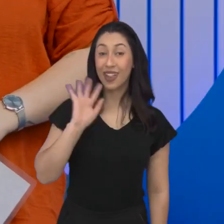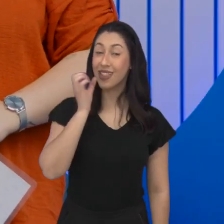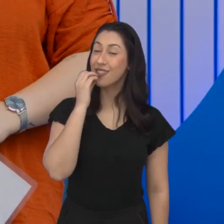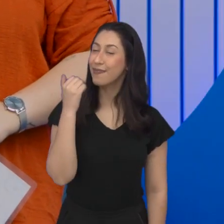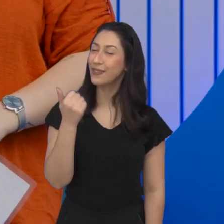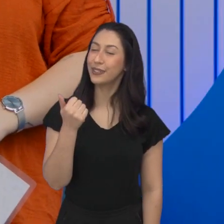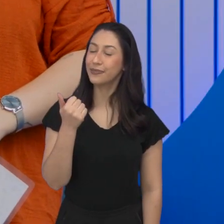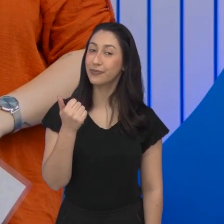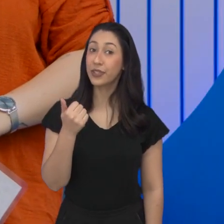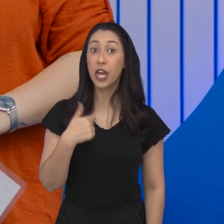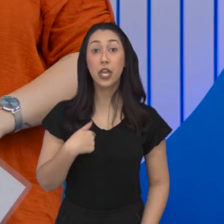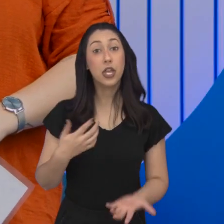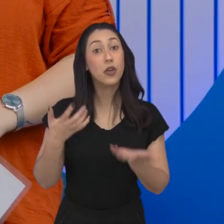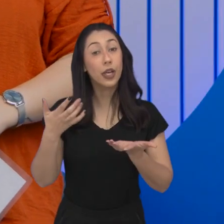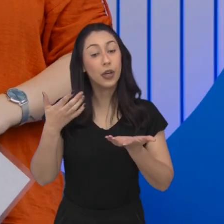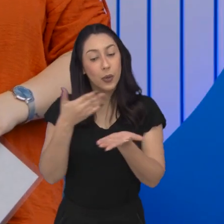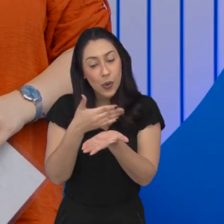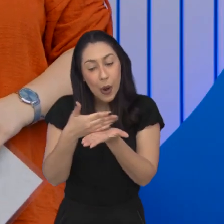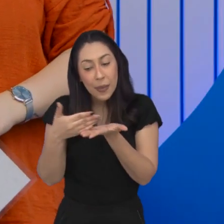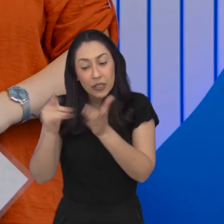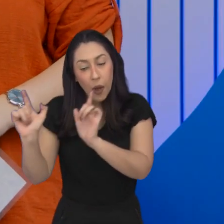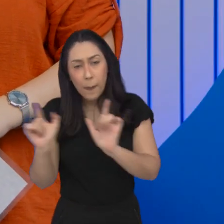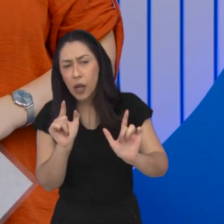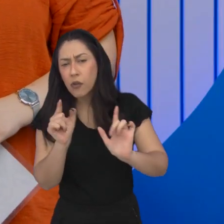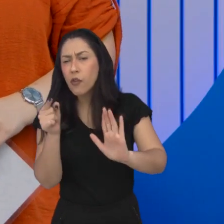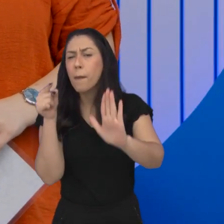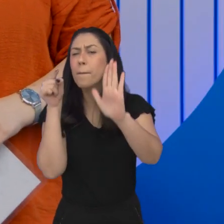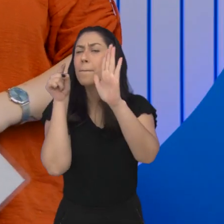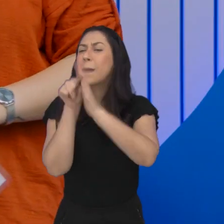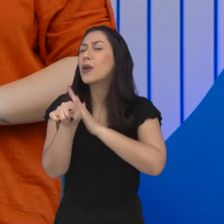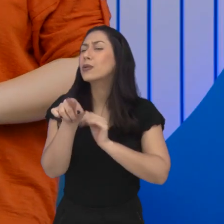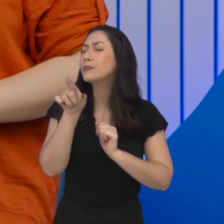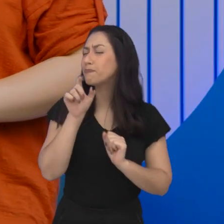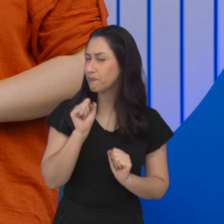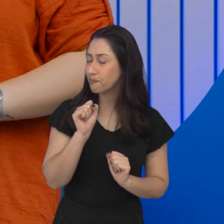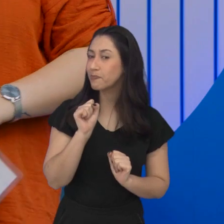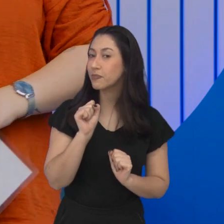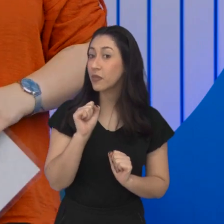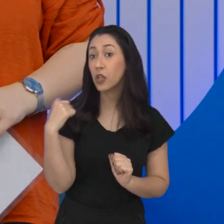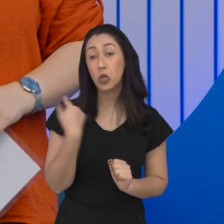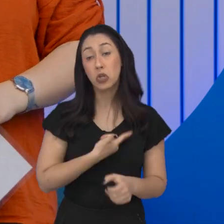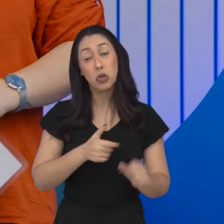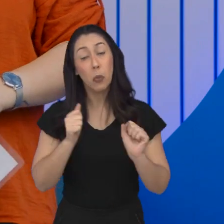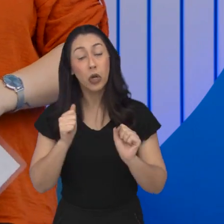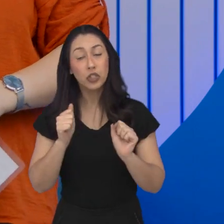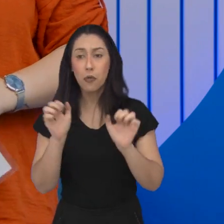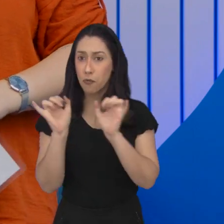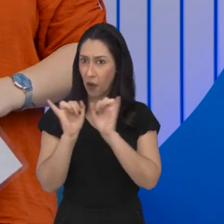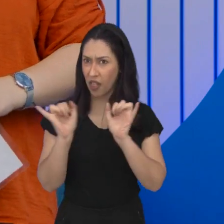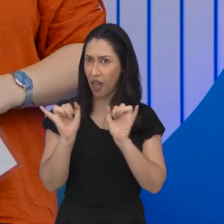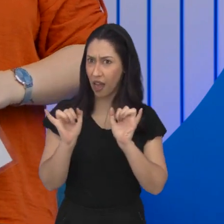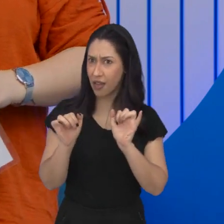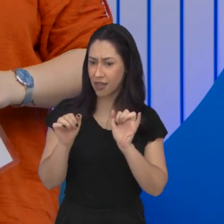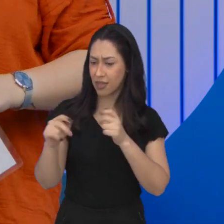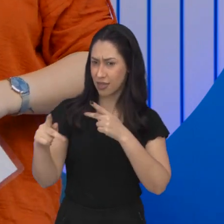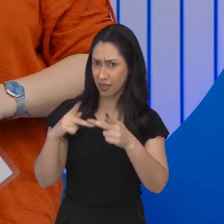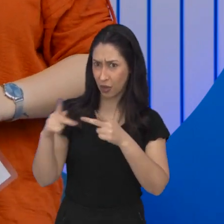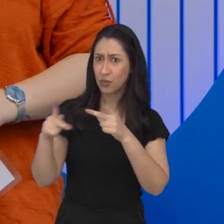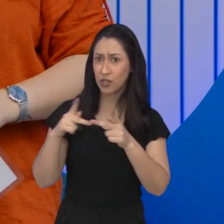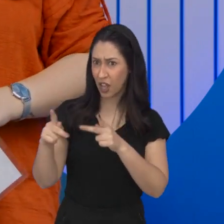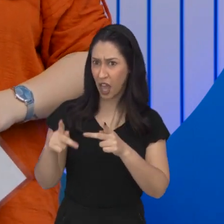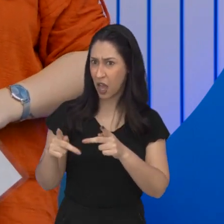Olá, tudo bem com você? Eu já quero começar o Sobre Política com uma pergunta para você, Marvin. A gente pode dizer que São José dos Campos é a